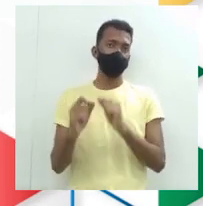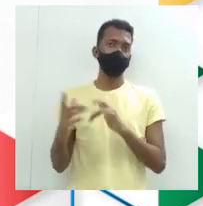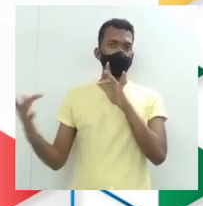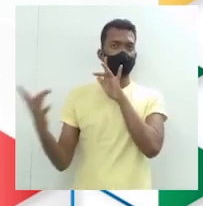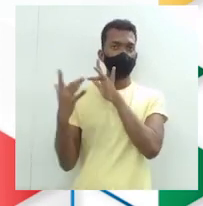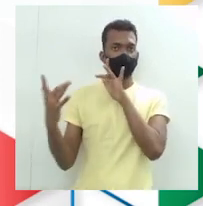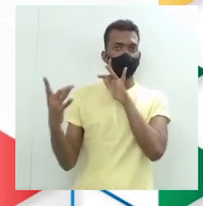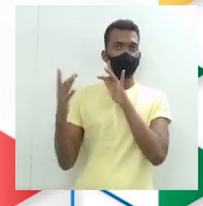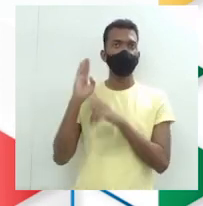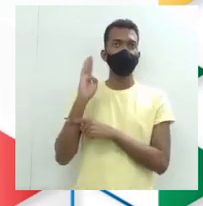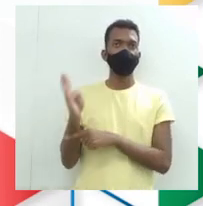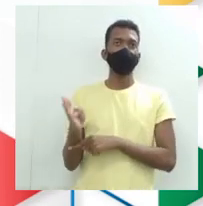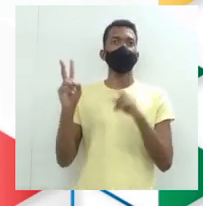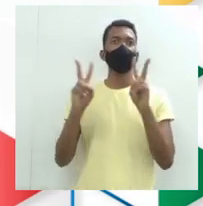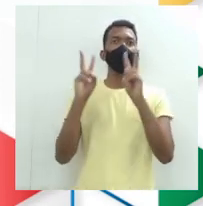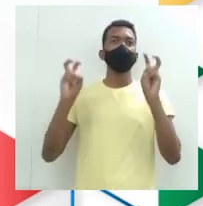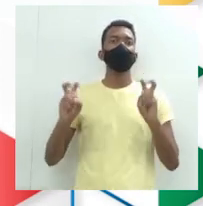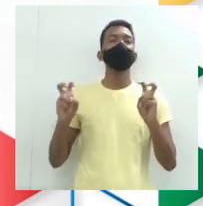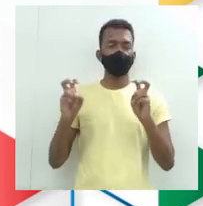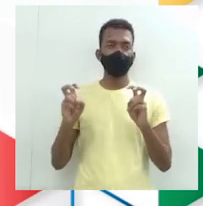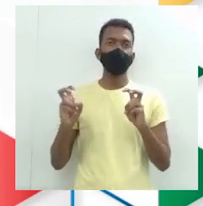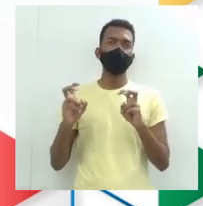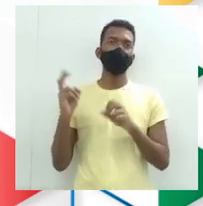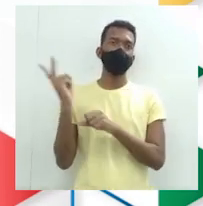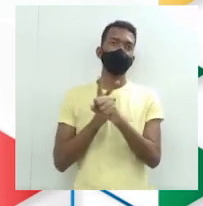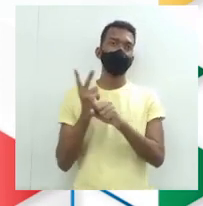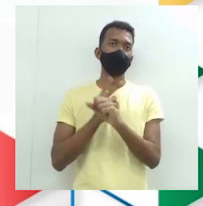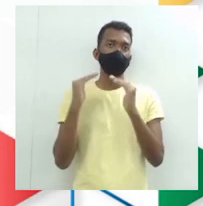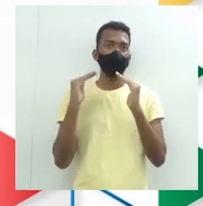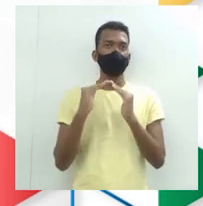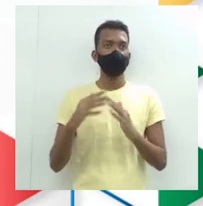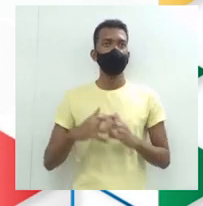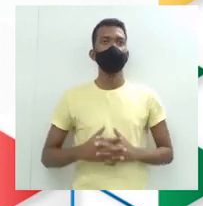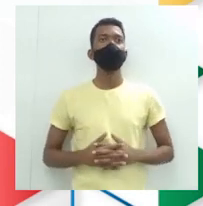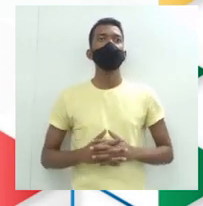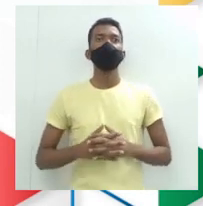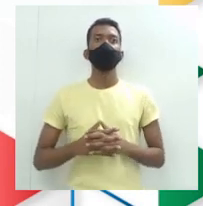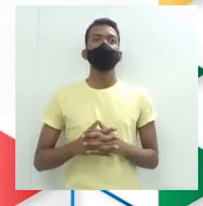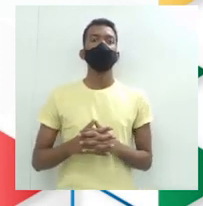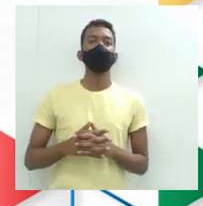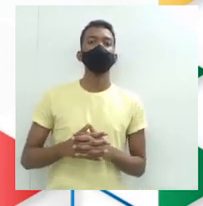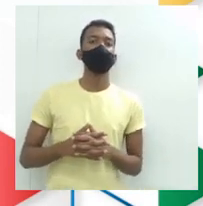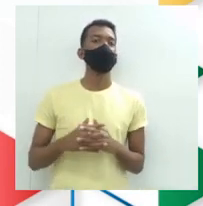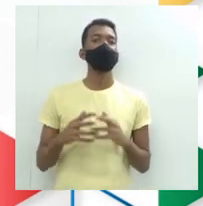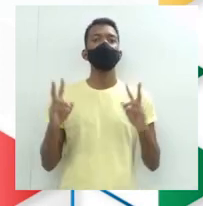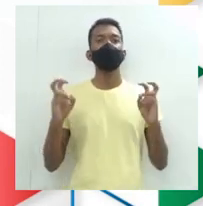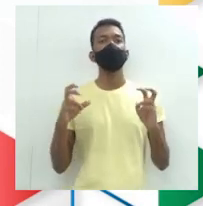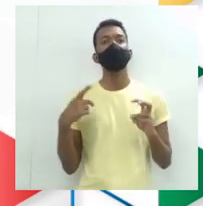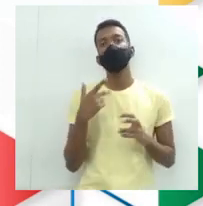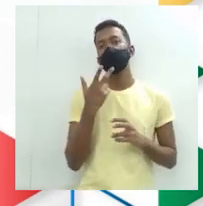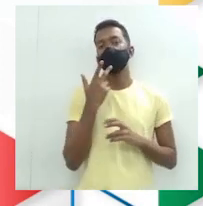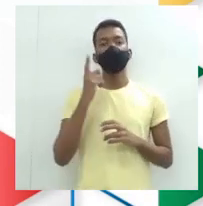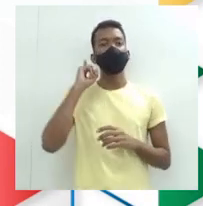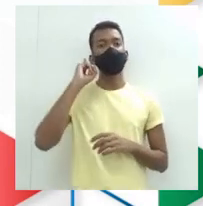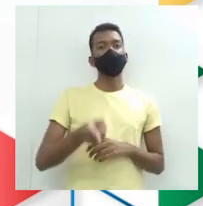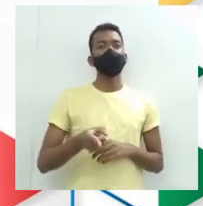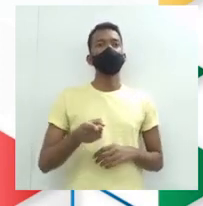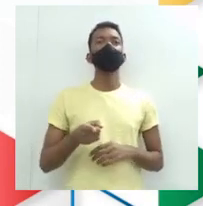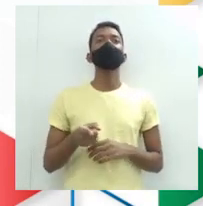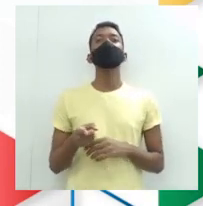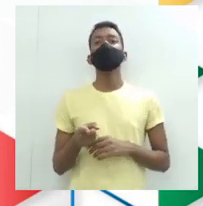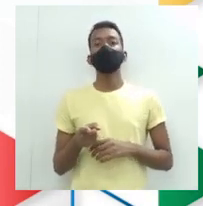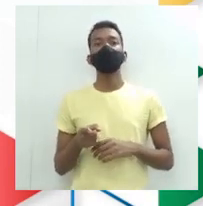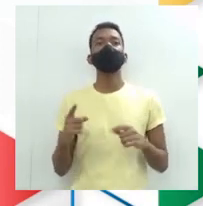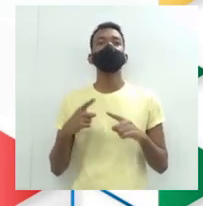contato nos casos de violência doméstica. Não tem necessariamente o verbo no imperativo.